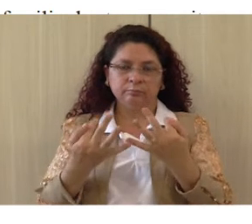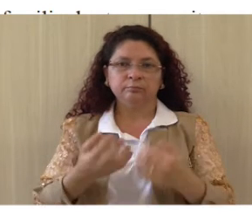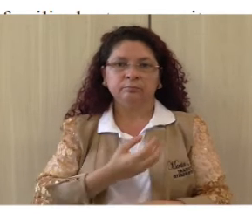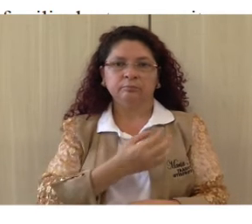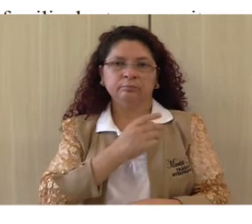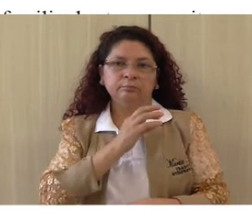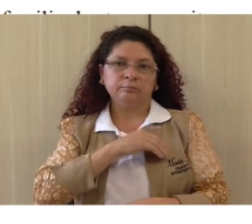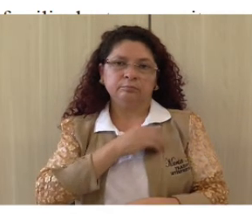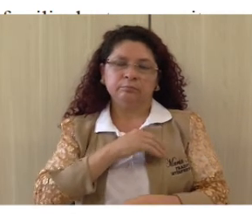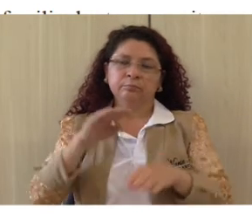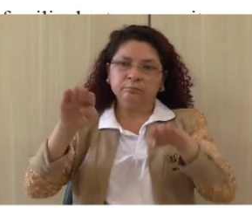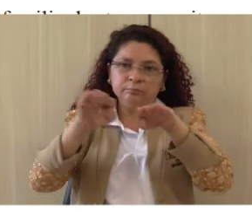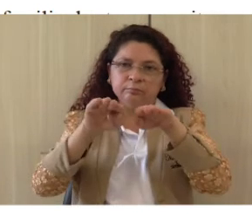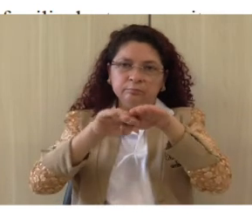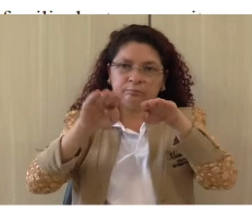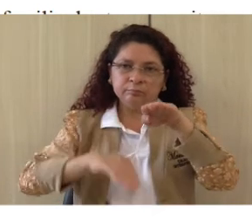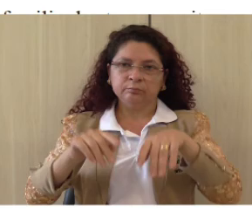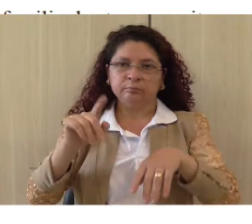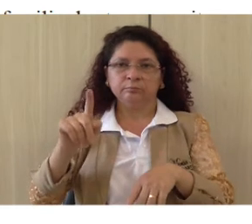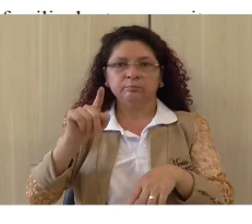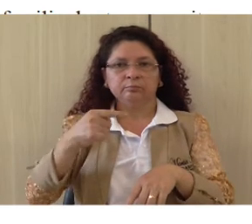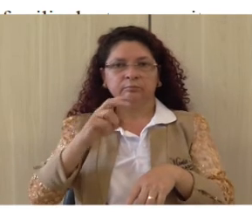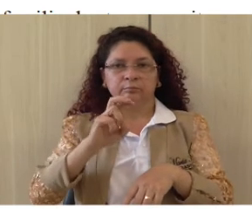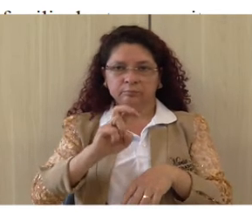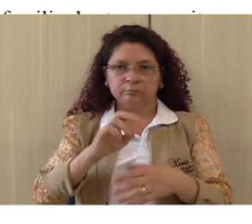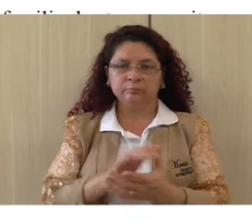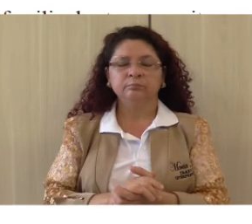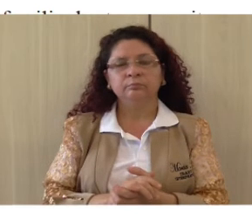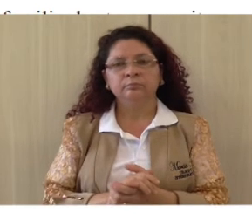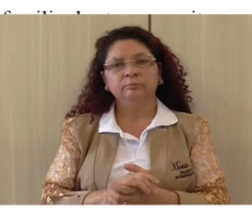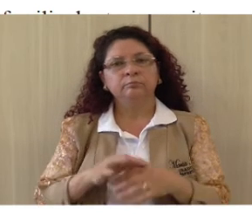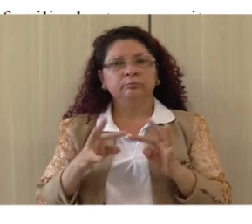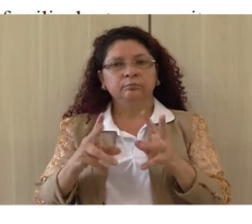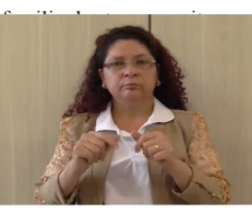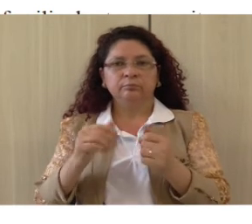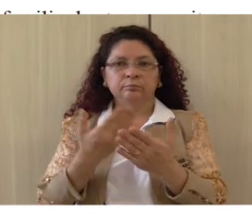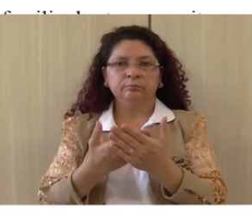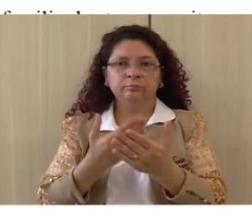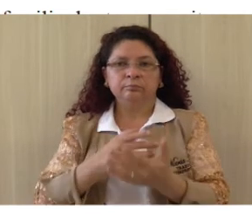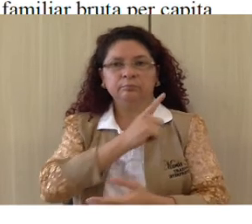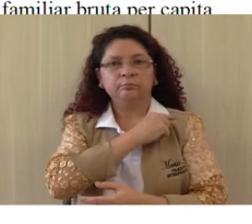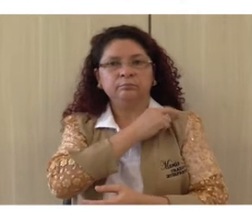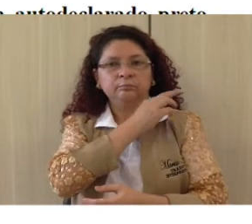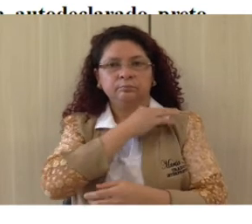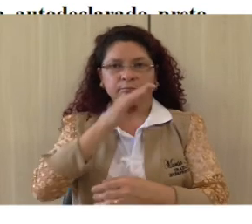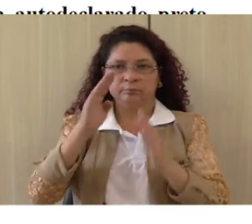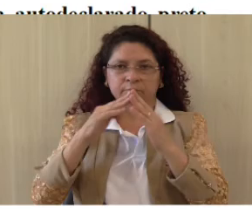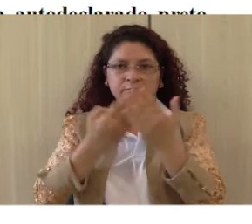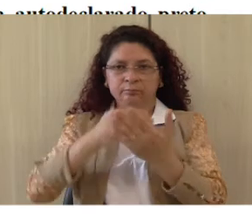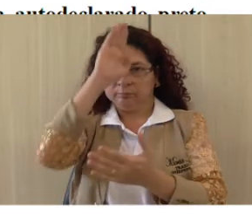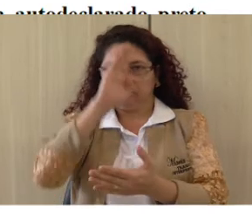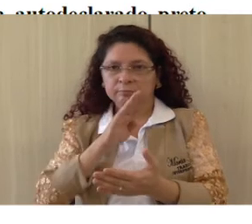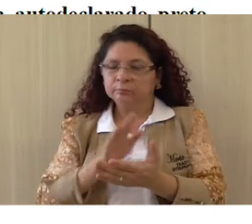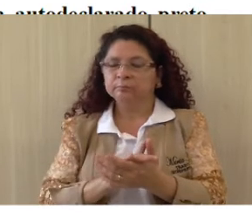capita igual ou inferior a um salário mínimo e meio e que tenha cursado integralmente o ensino médio em escola pública.